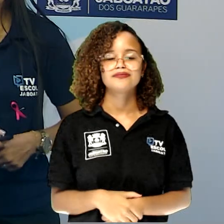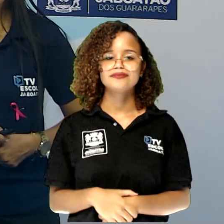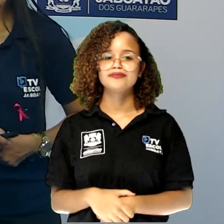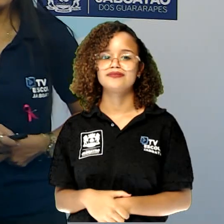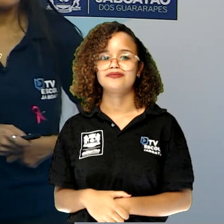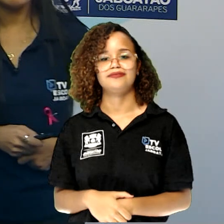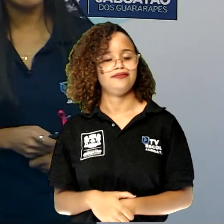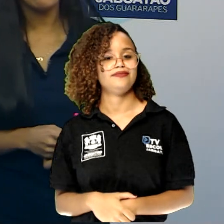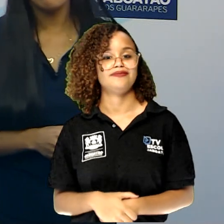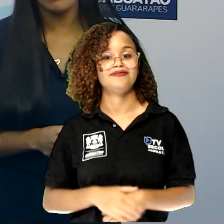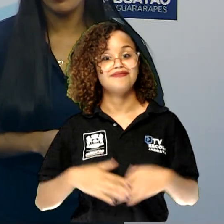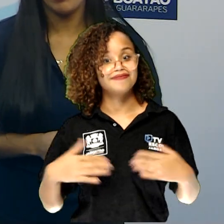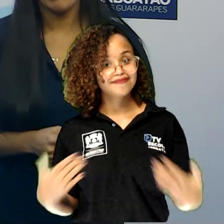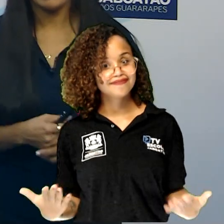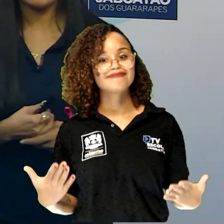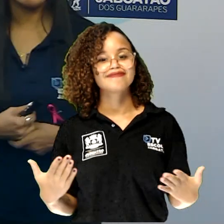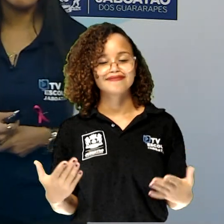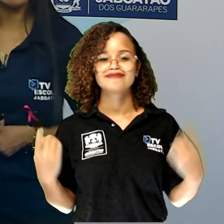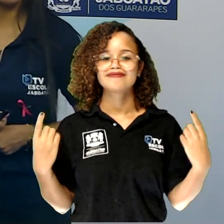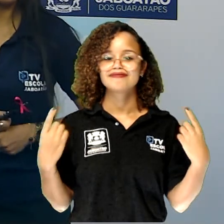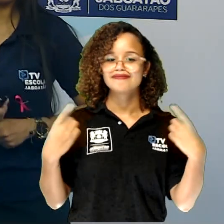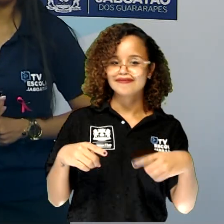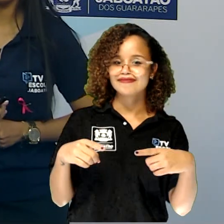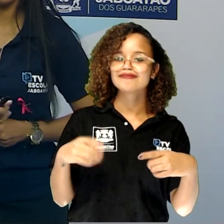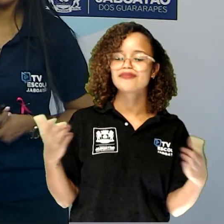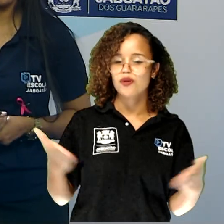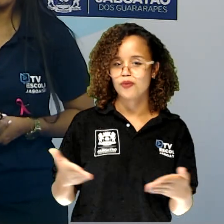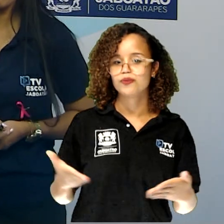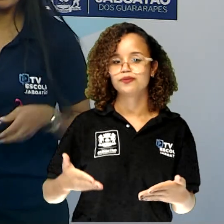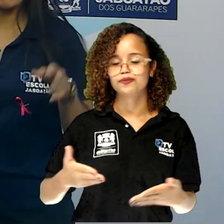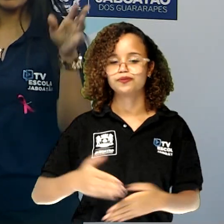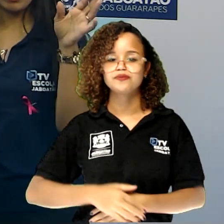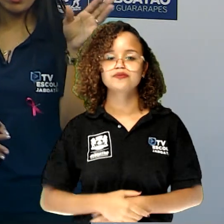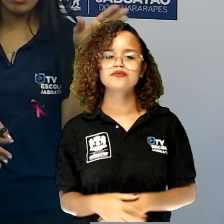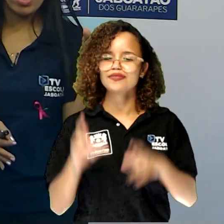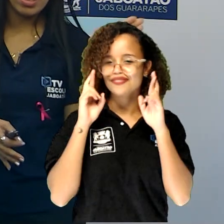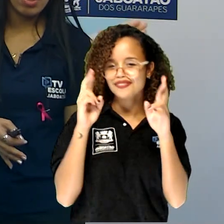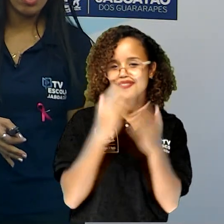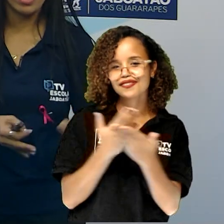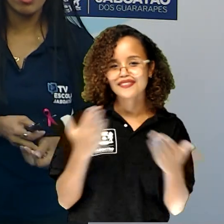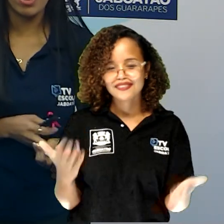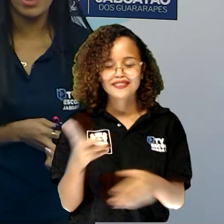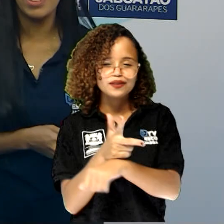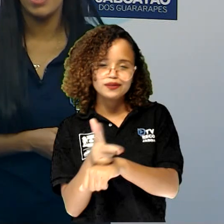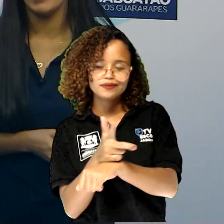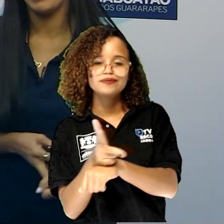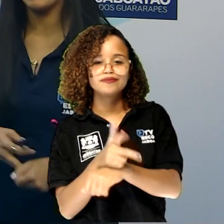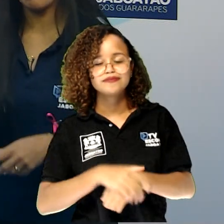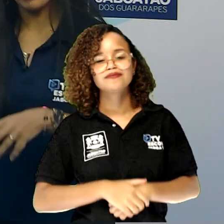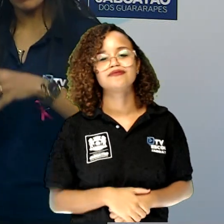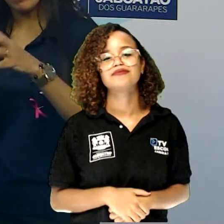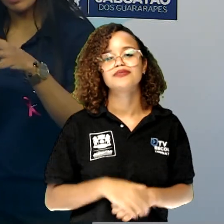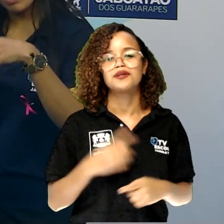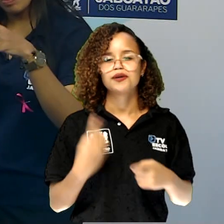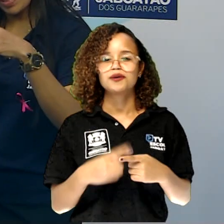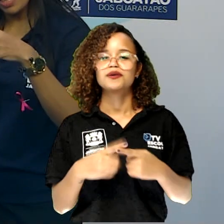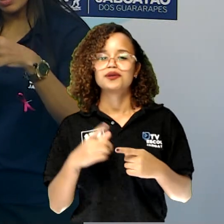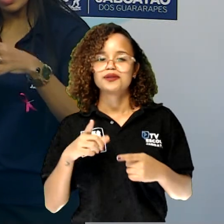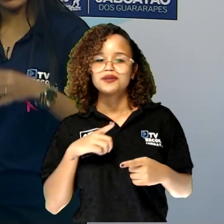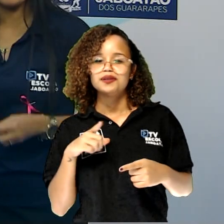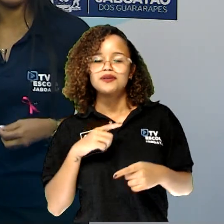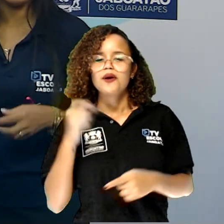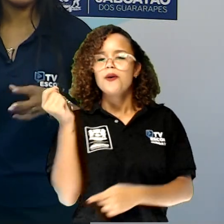gente que puxa o saco, faz da sogra o seu xodó. Se sogra for companheira, aí eu digo com alegria, me deixa vivendo. E não fale da minha sogra, que